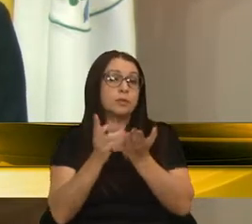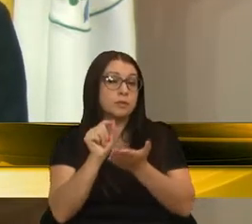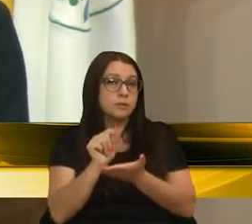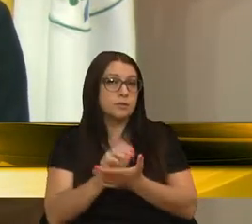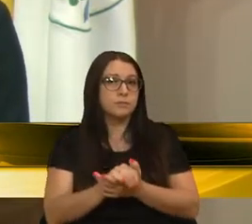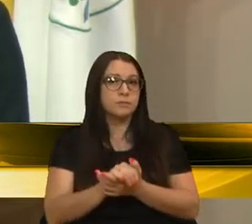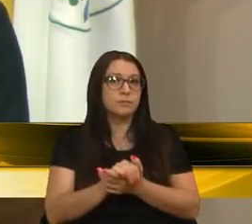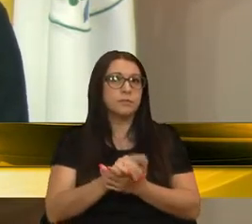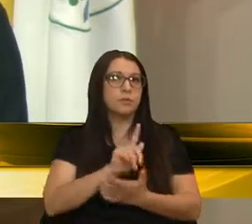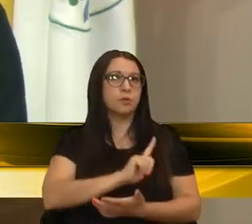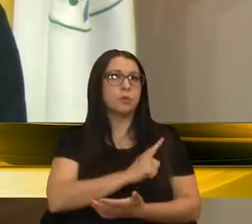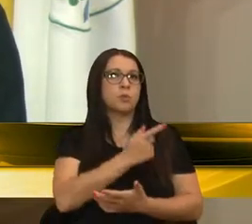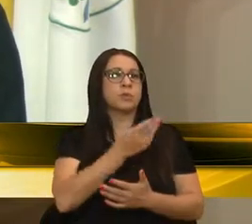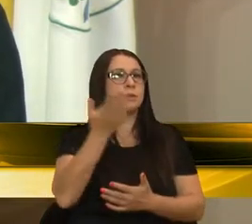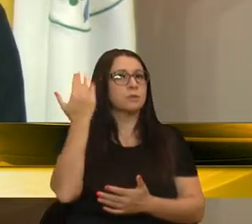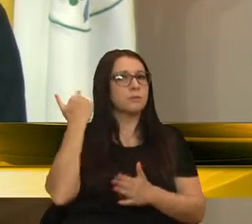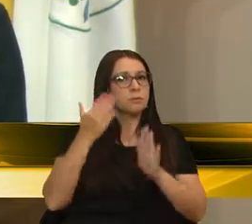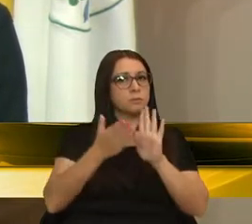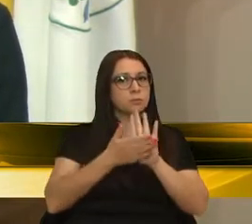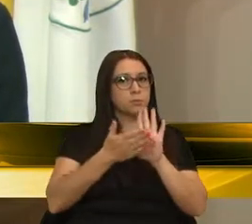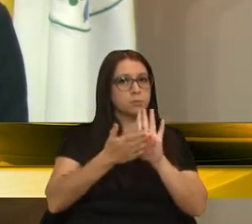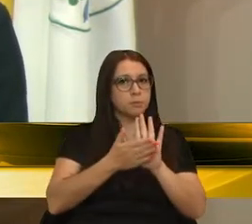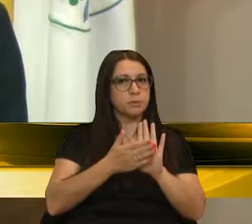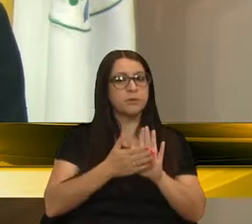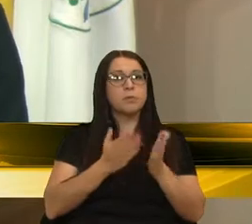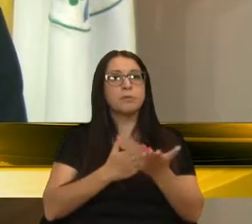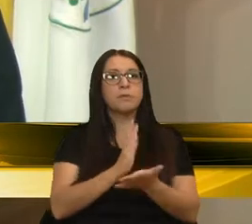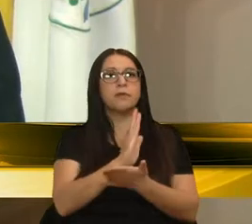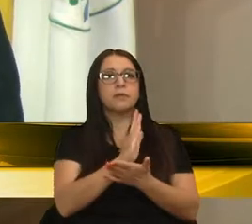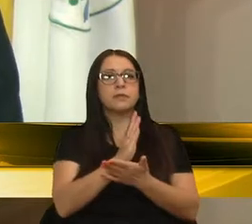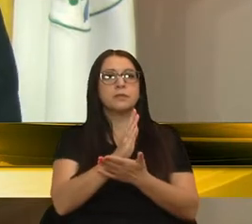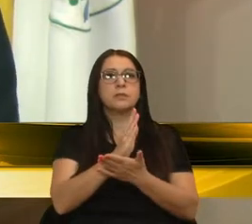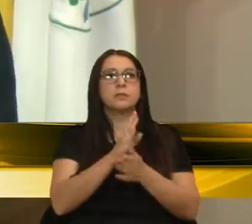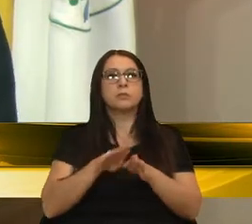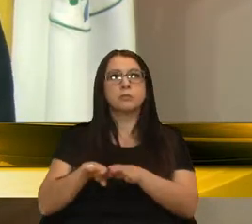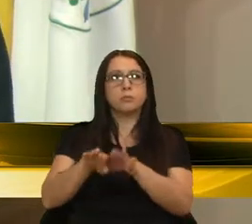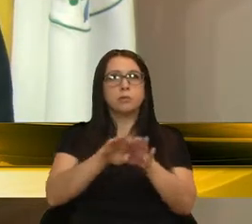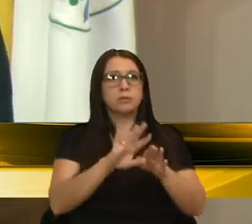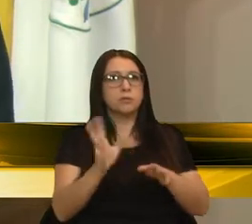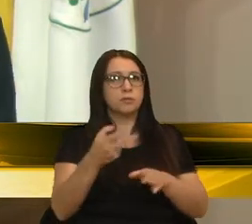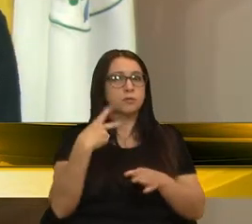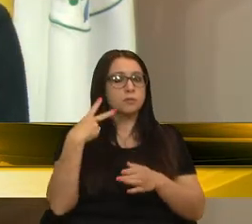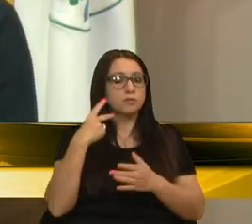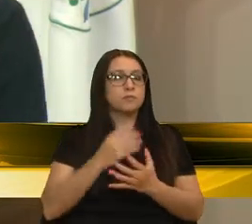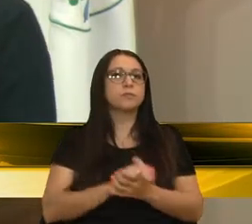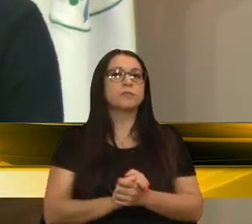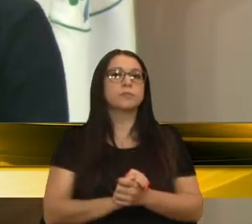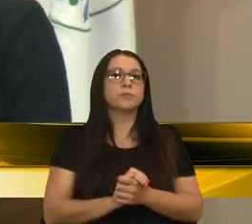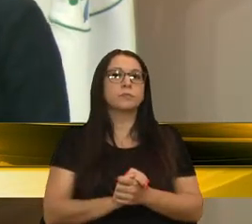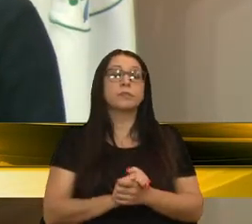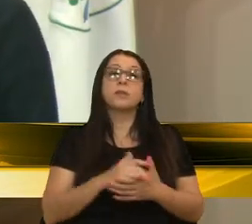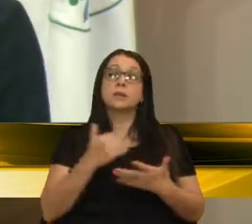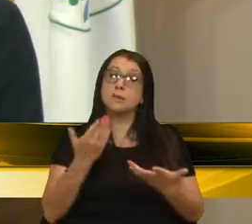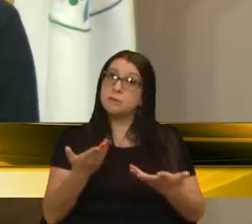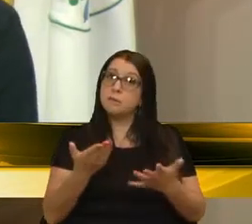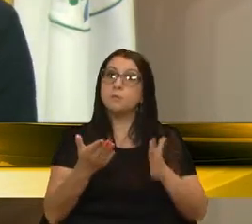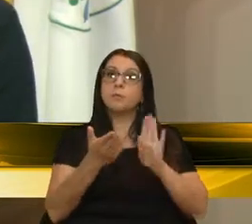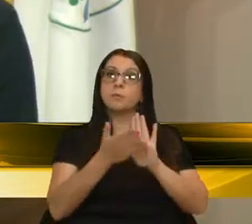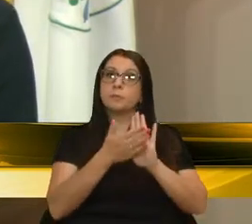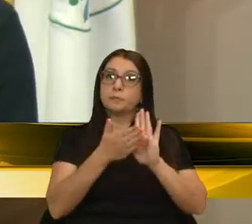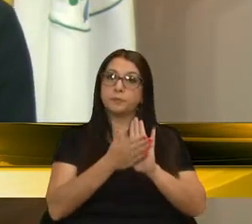Foi o Guila Sebem quem propôs na época e aprovado por unanimidade entre todos os vereadores. Então, essa